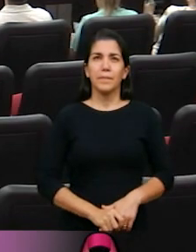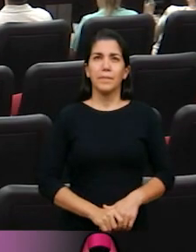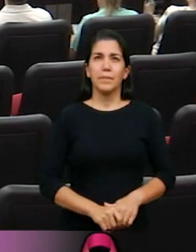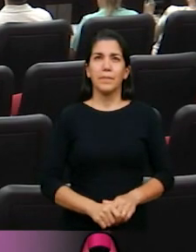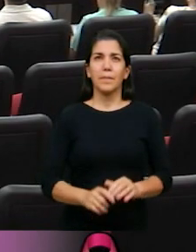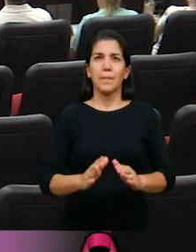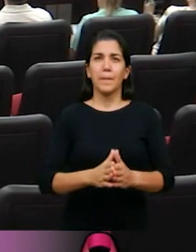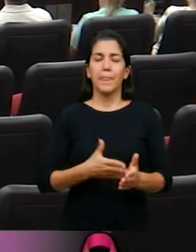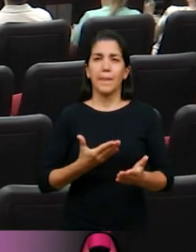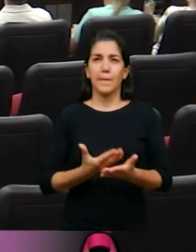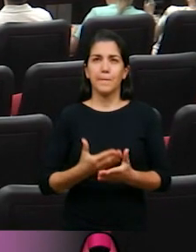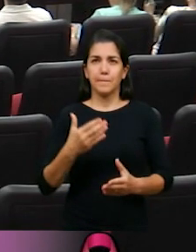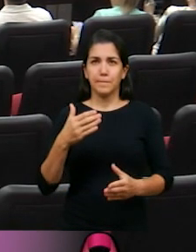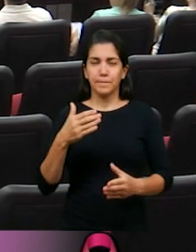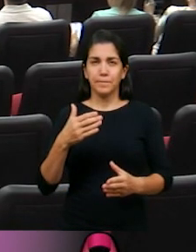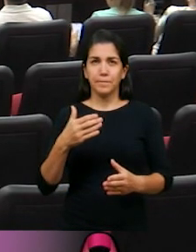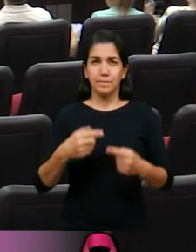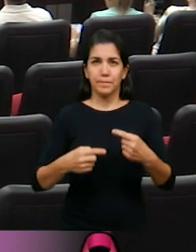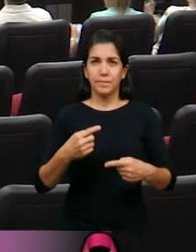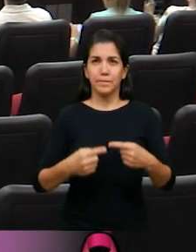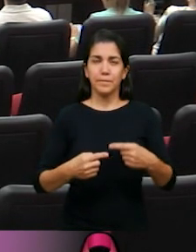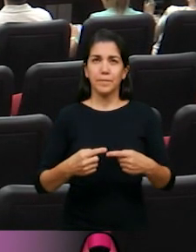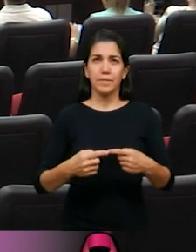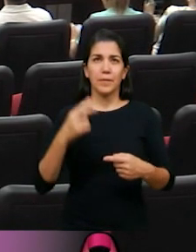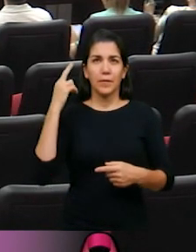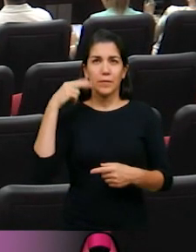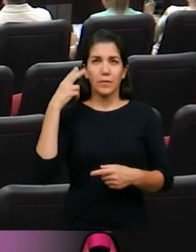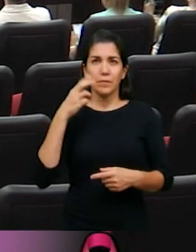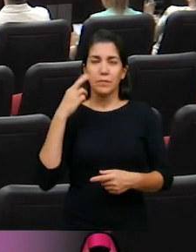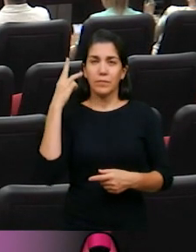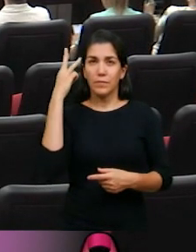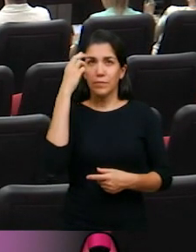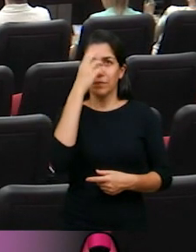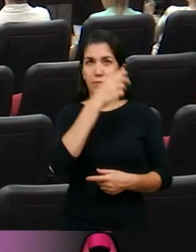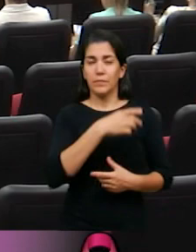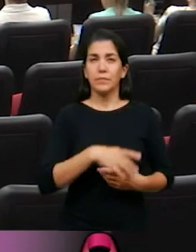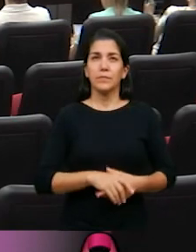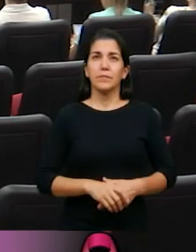O requerimento está em discussão, com a palavra o vereador Wesley da Dialogue.